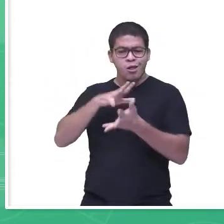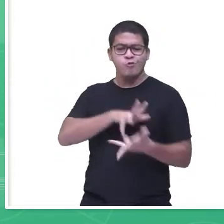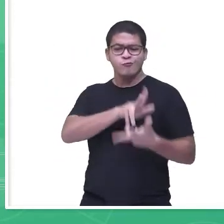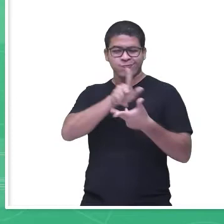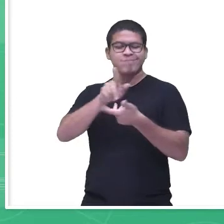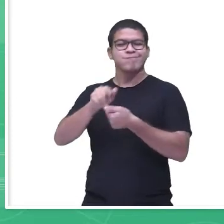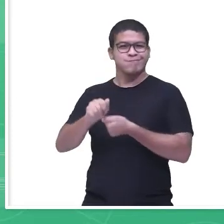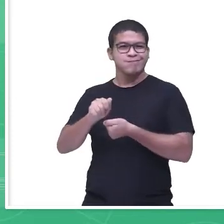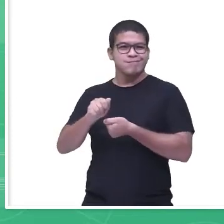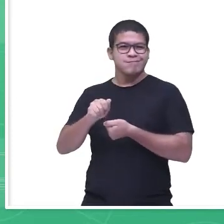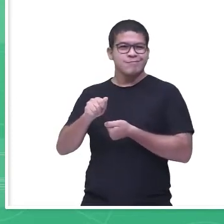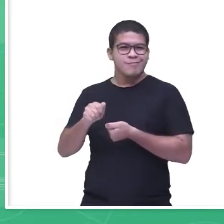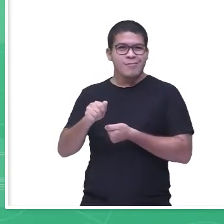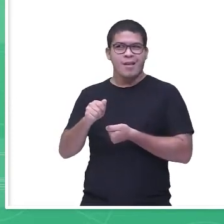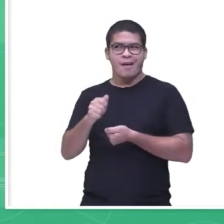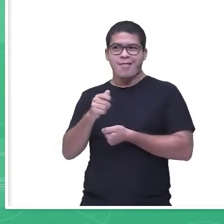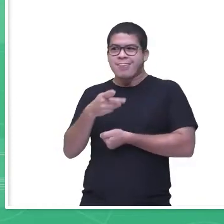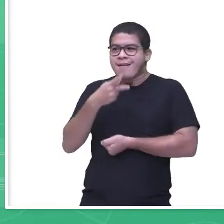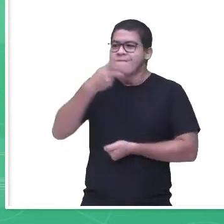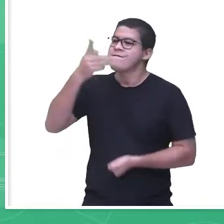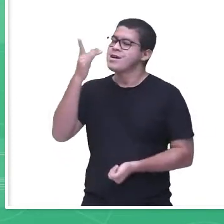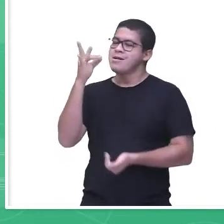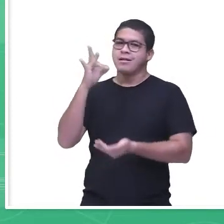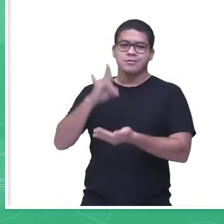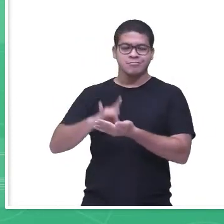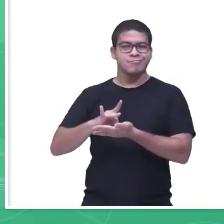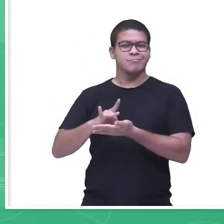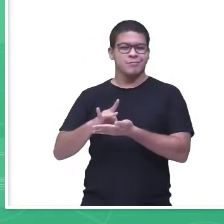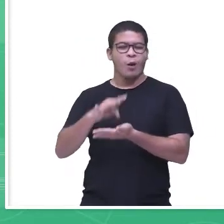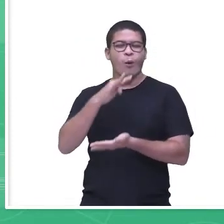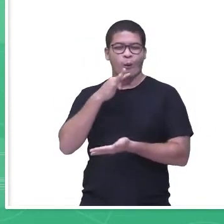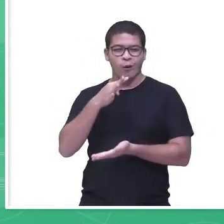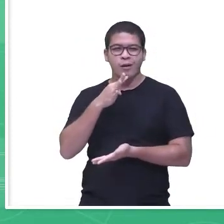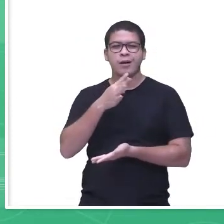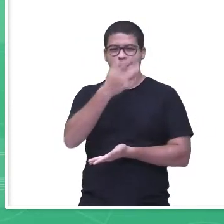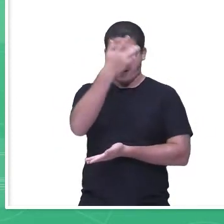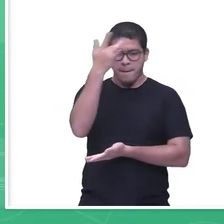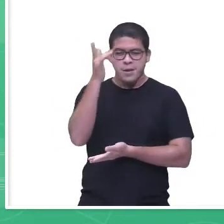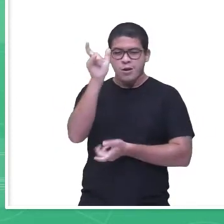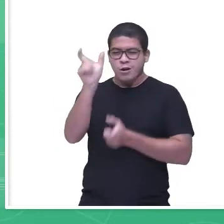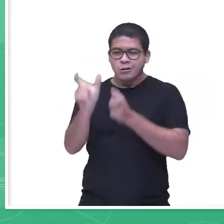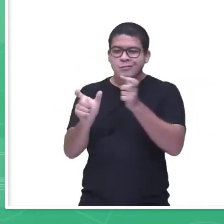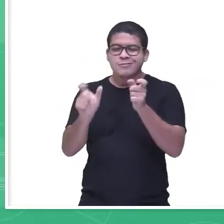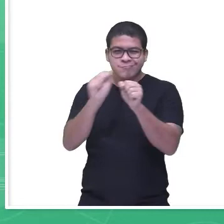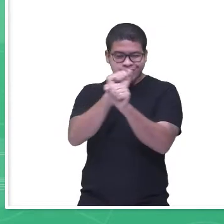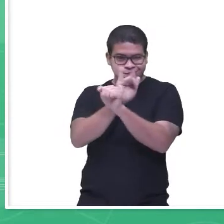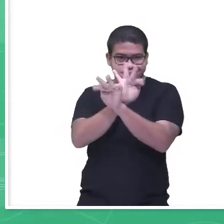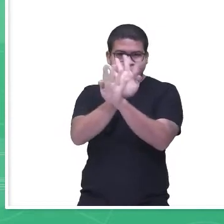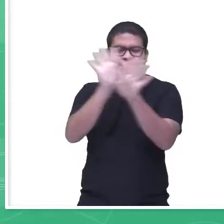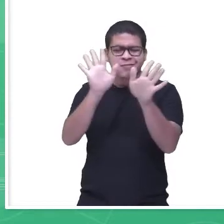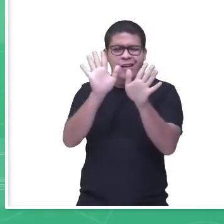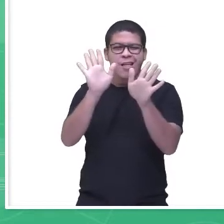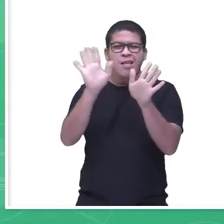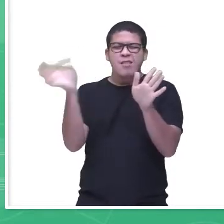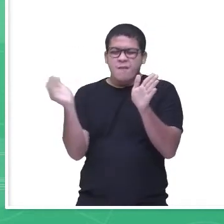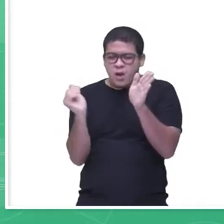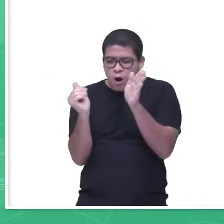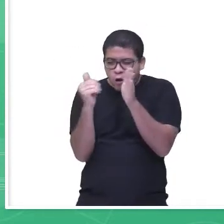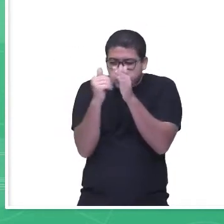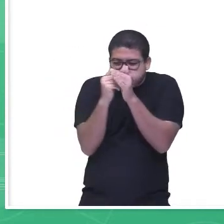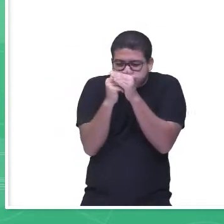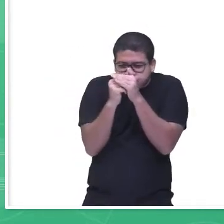né? Que não fala a verdade total, que não fala tudo às claras, mas que fica escondendo essa verdade, mas que